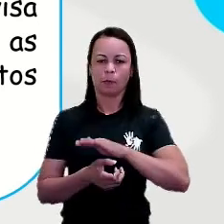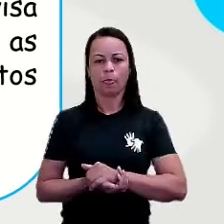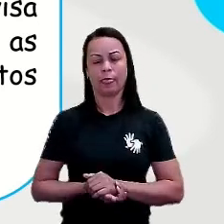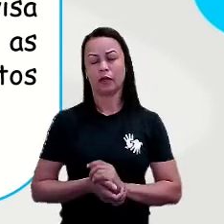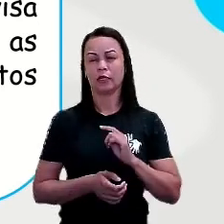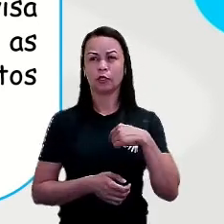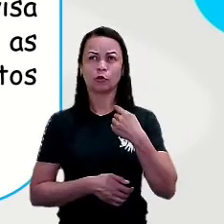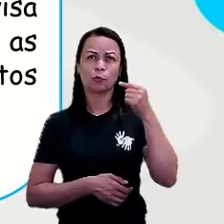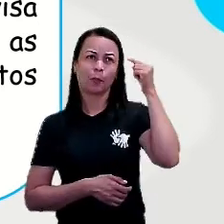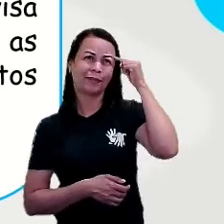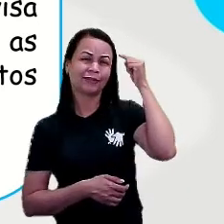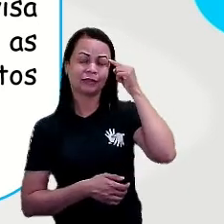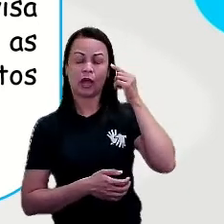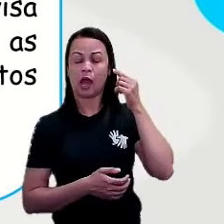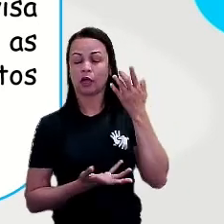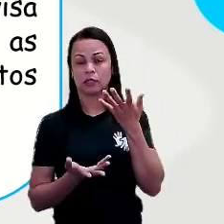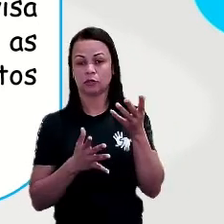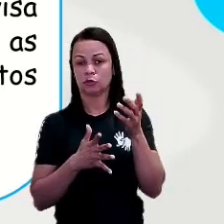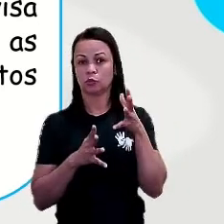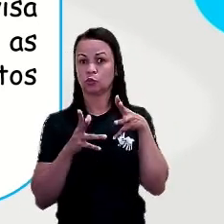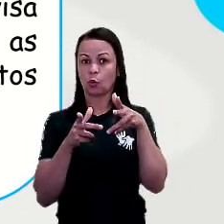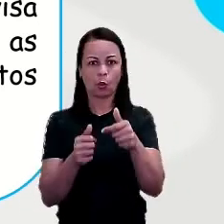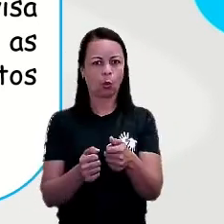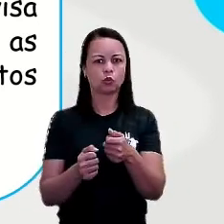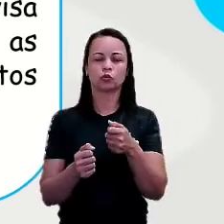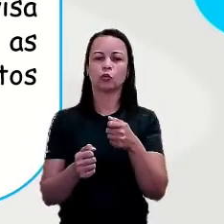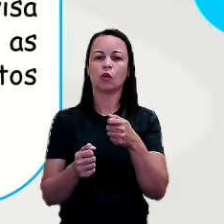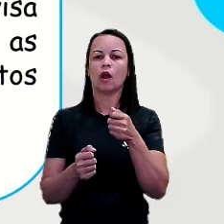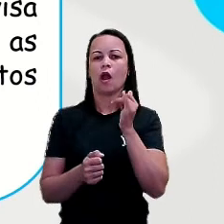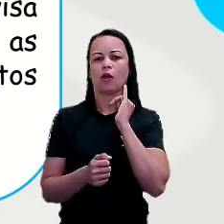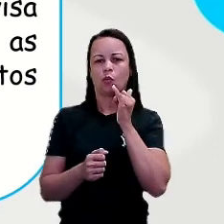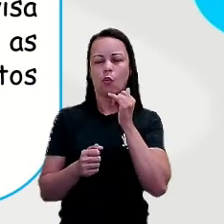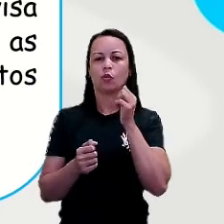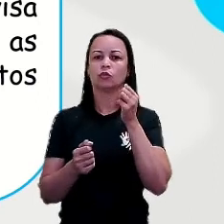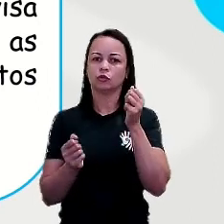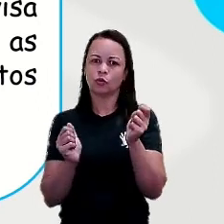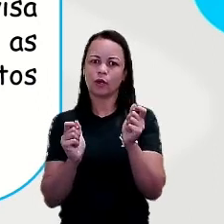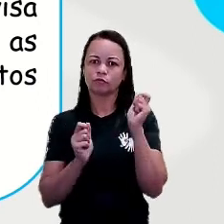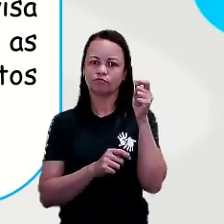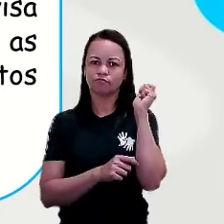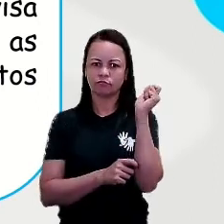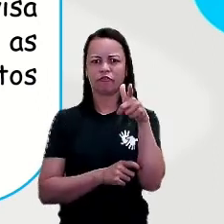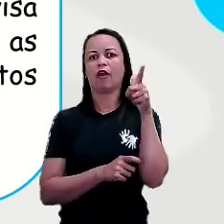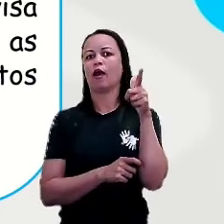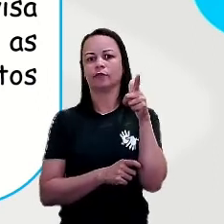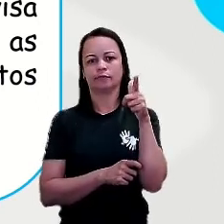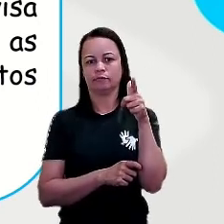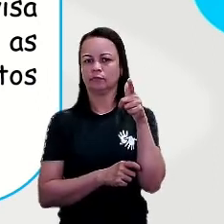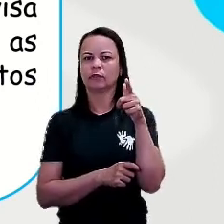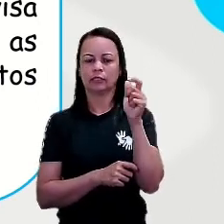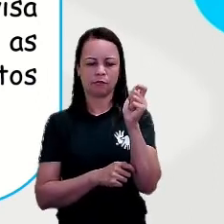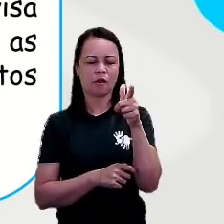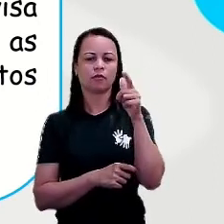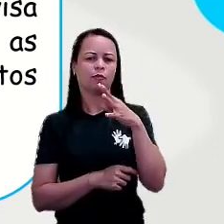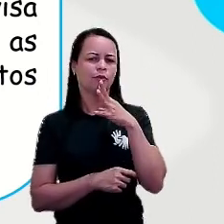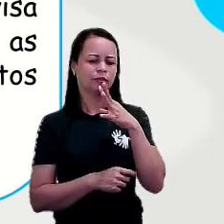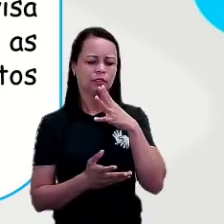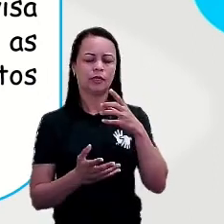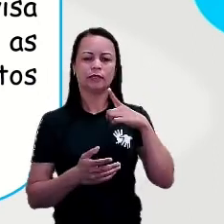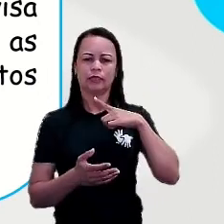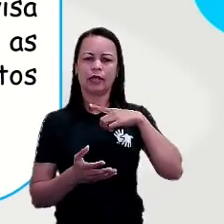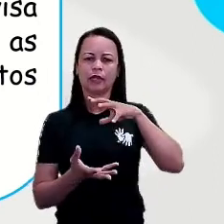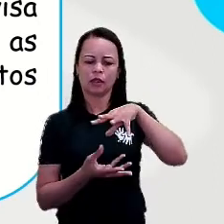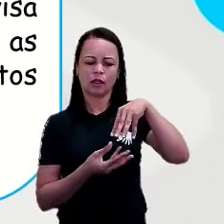pode pensar, né, que todo conto é de fada. Os de fadas, eles são mais conhecidos. Então, os contos de fadas têm natureza